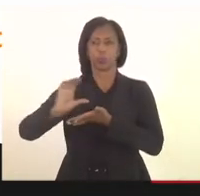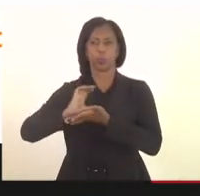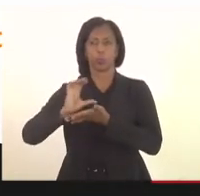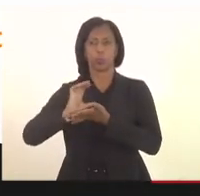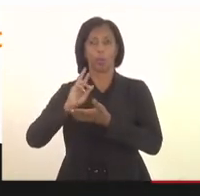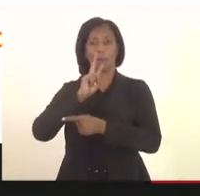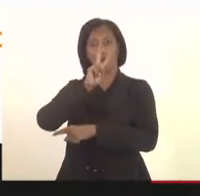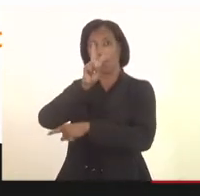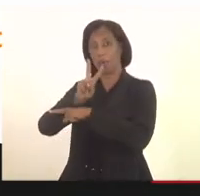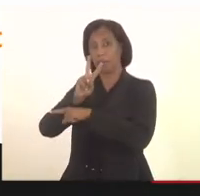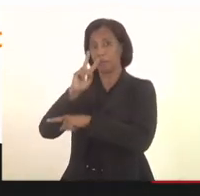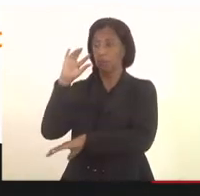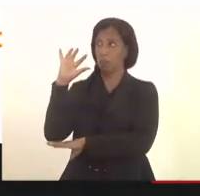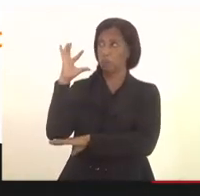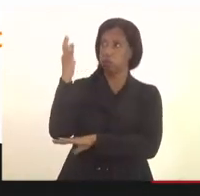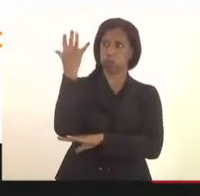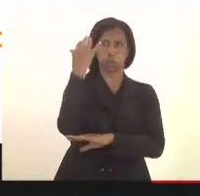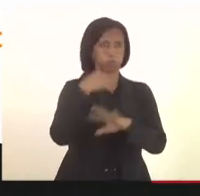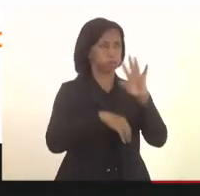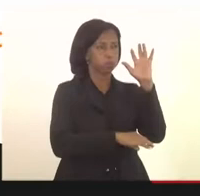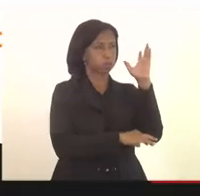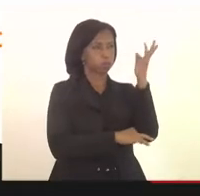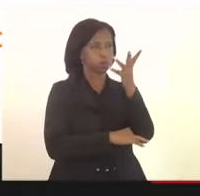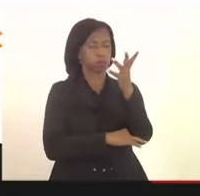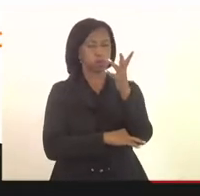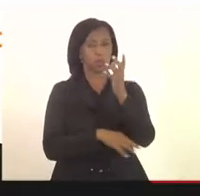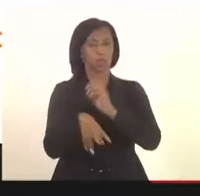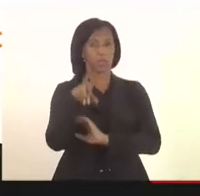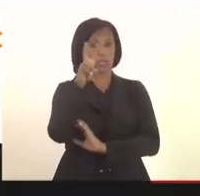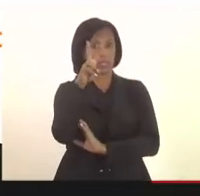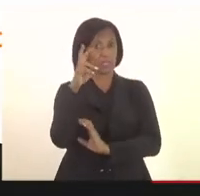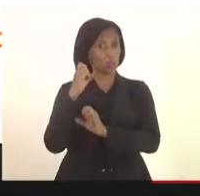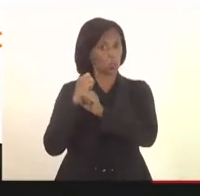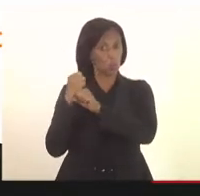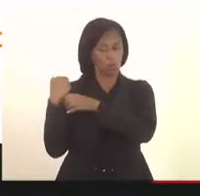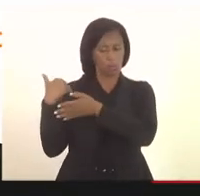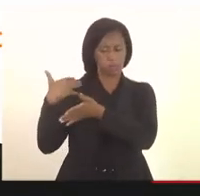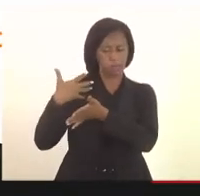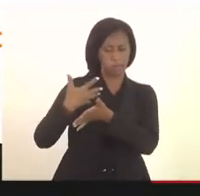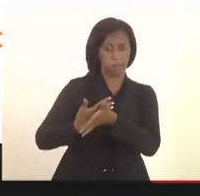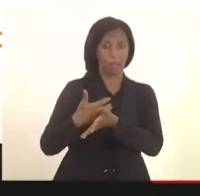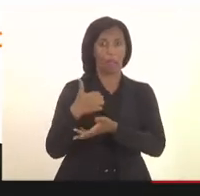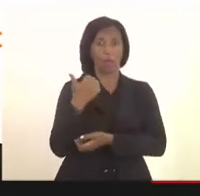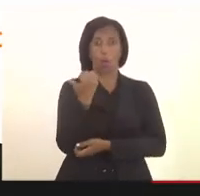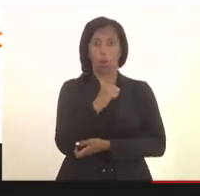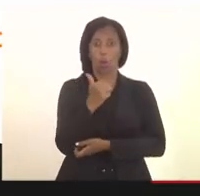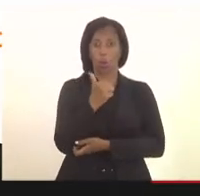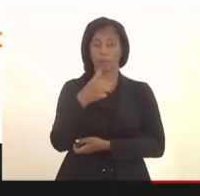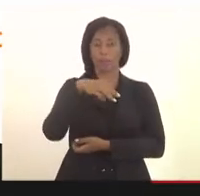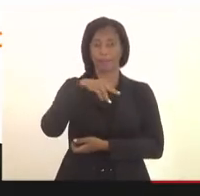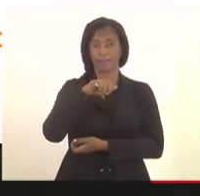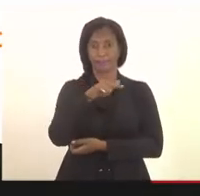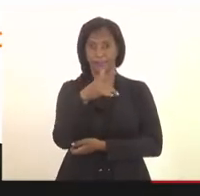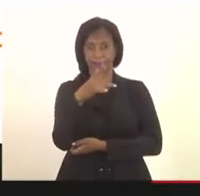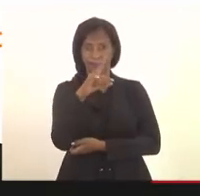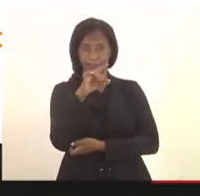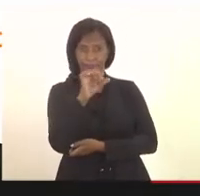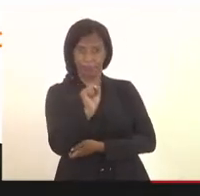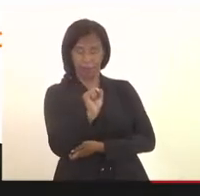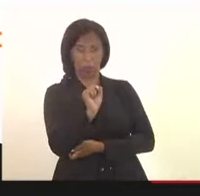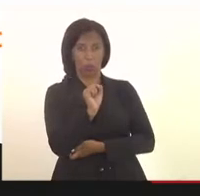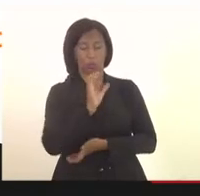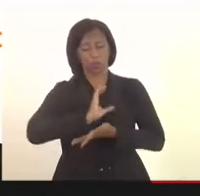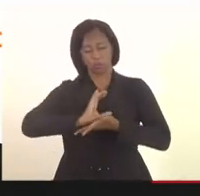socioambientais. Nos últimos 5 anos, investimos ao redor de R$11 milhões, sendo que a